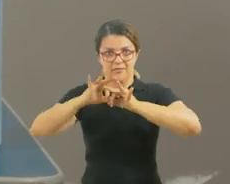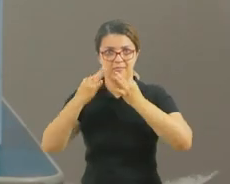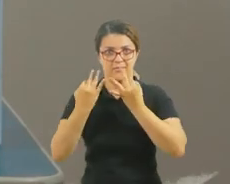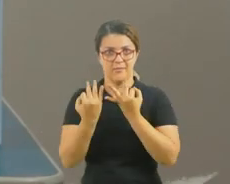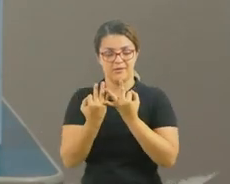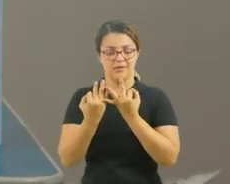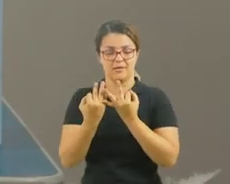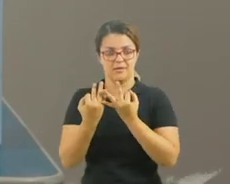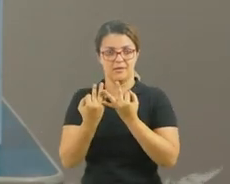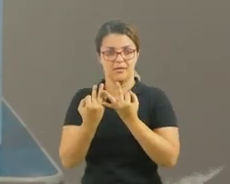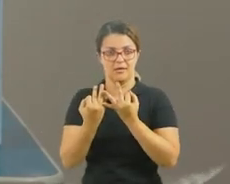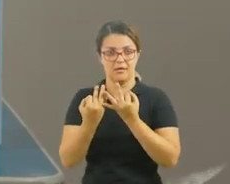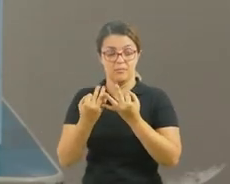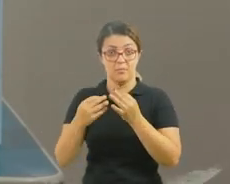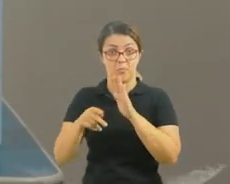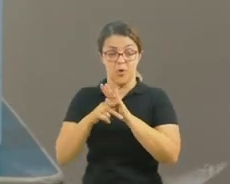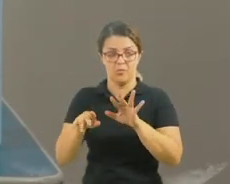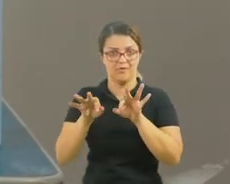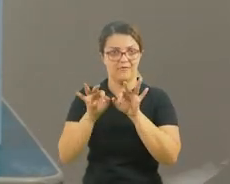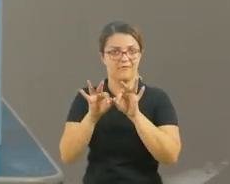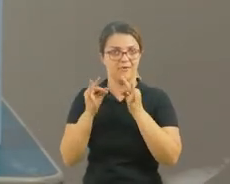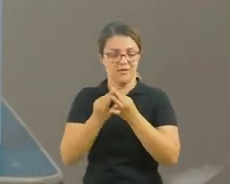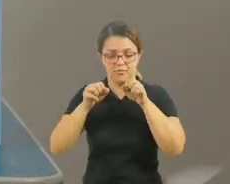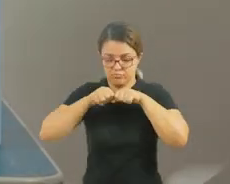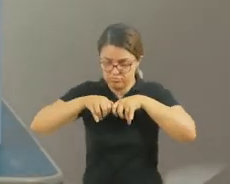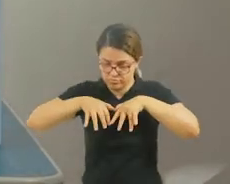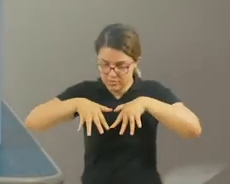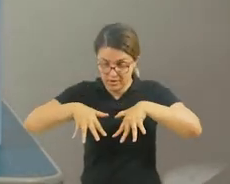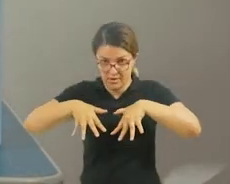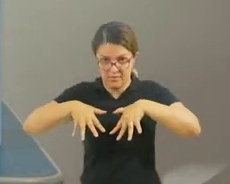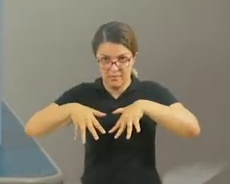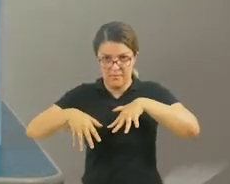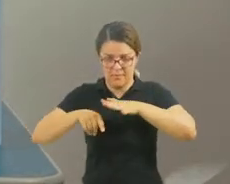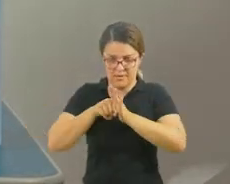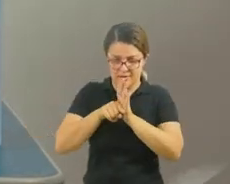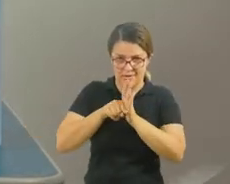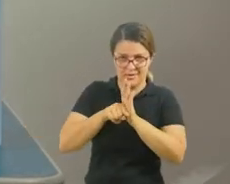pesquisa sobre a história de vocês.